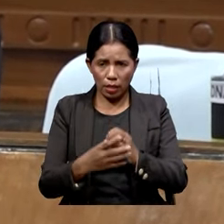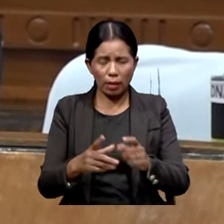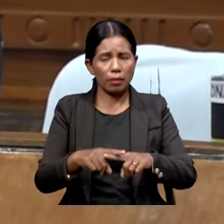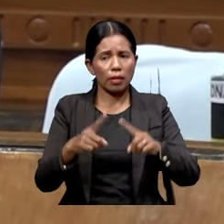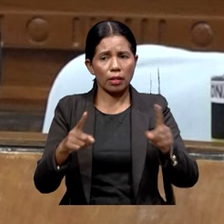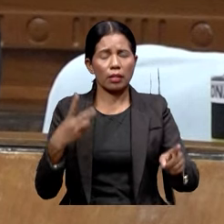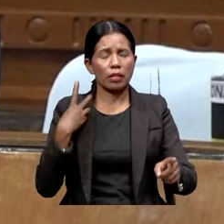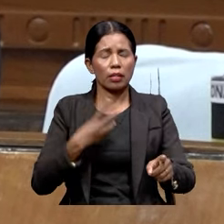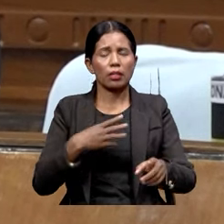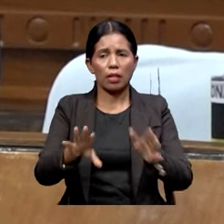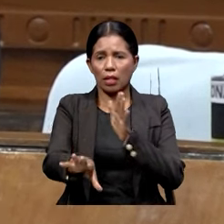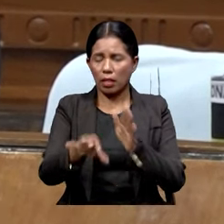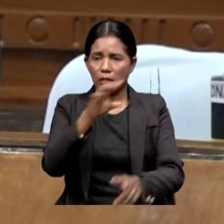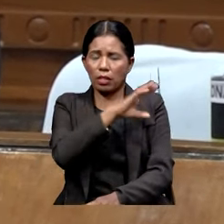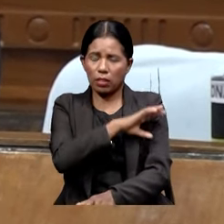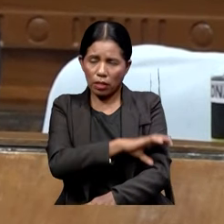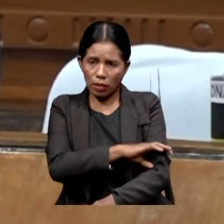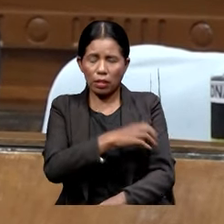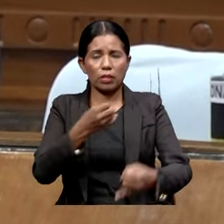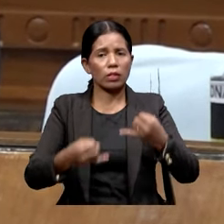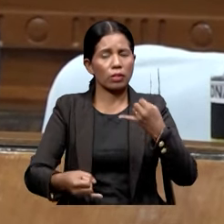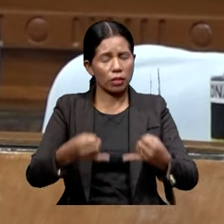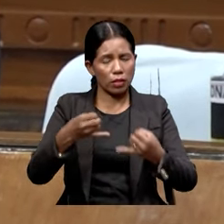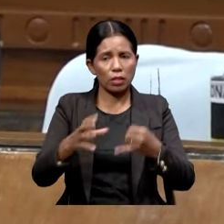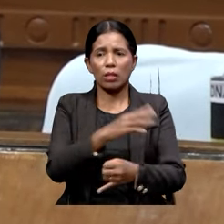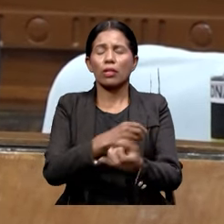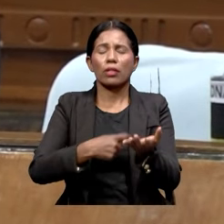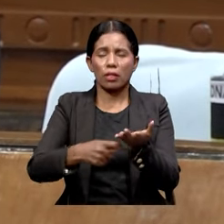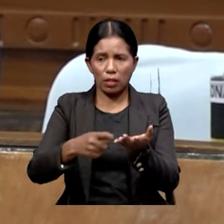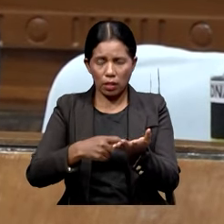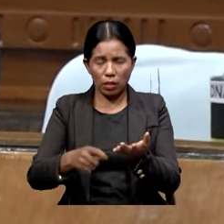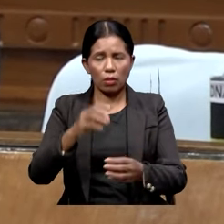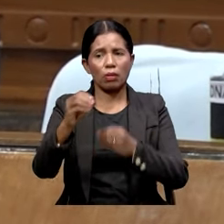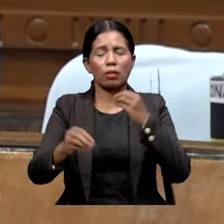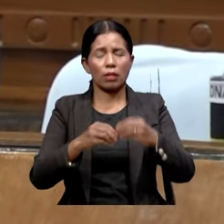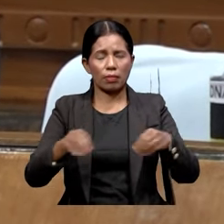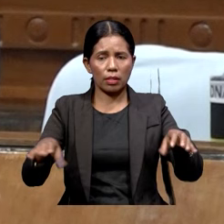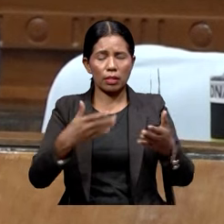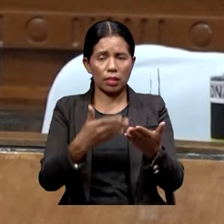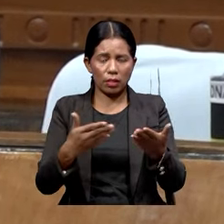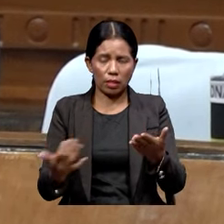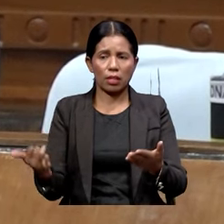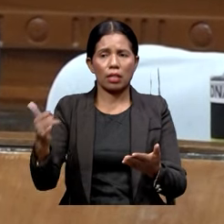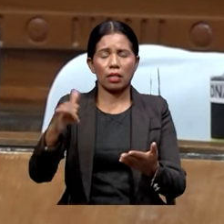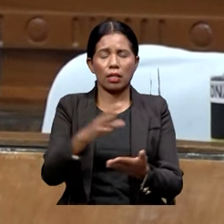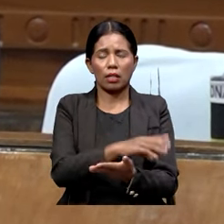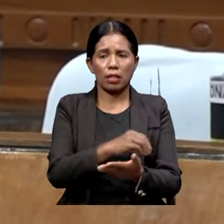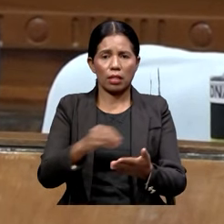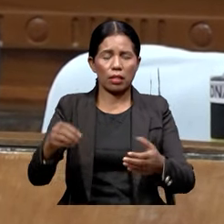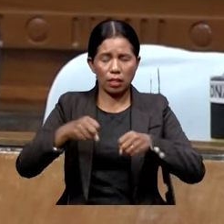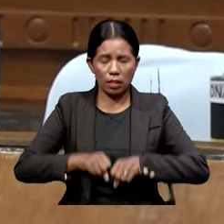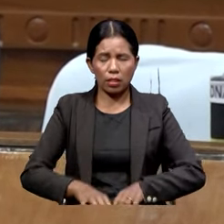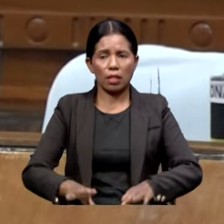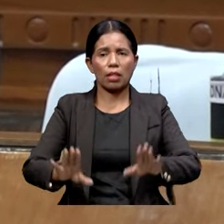de segurança jurídica no técnica, cono da recursos e espaço marítimo e